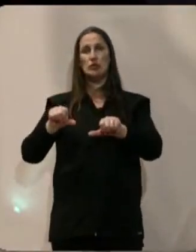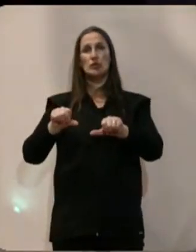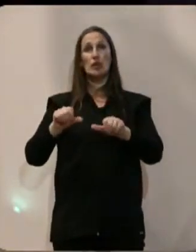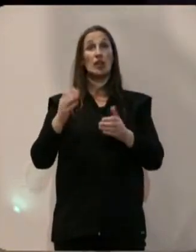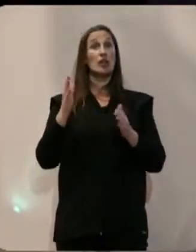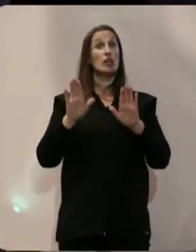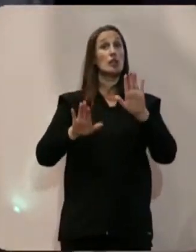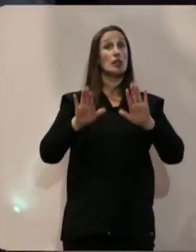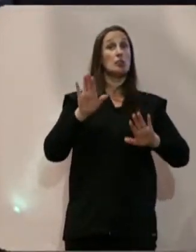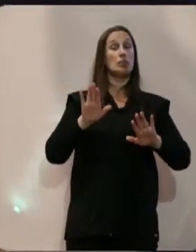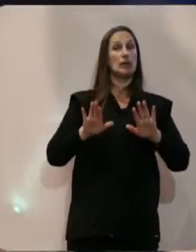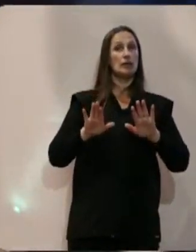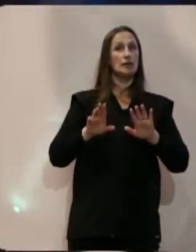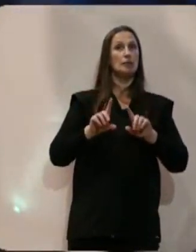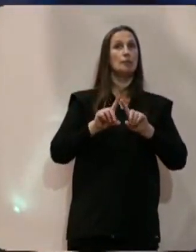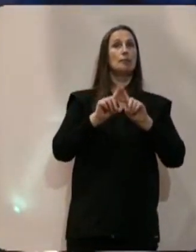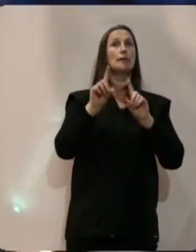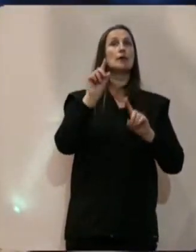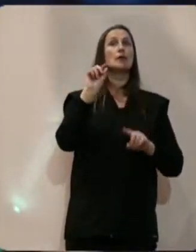E aí vem uma pandemia.